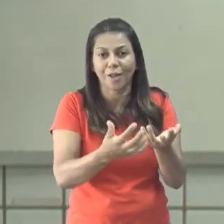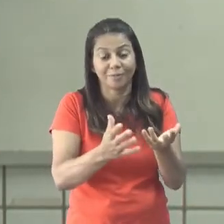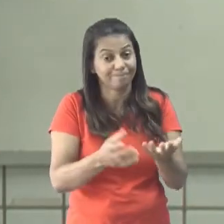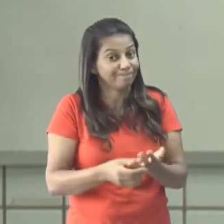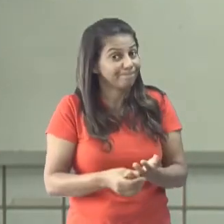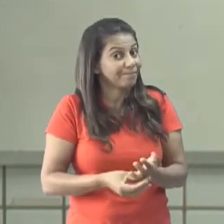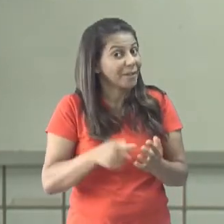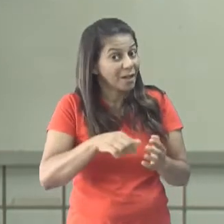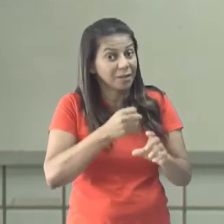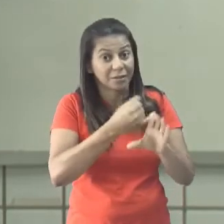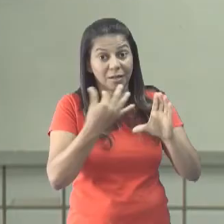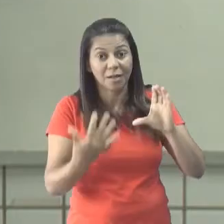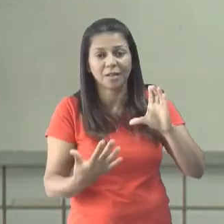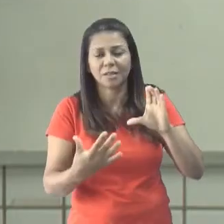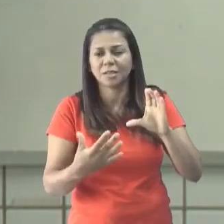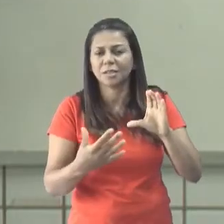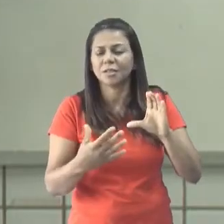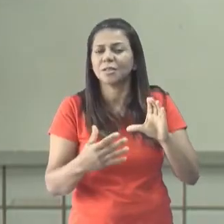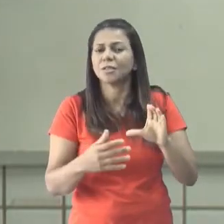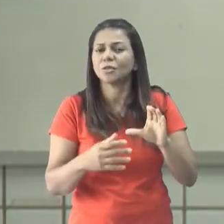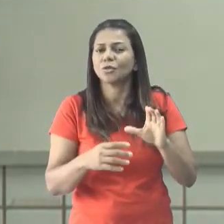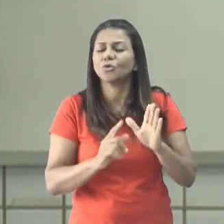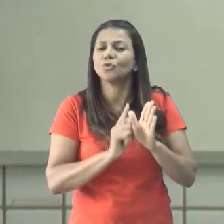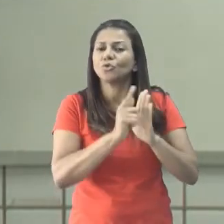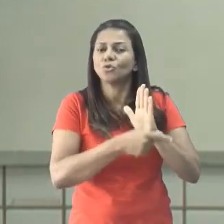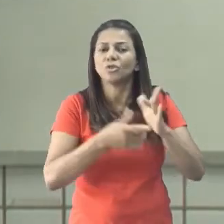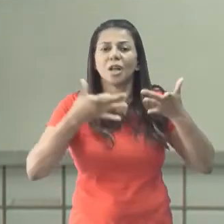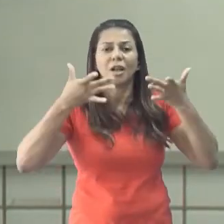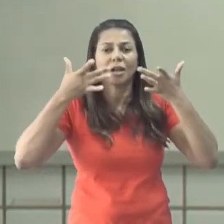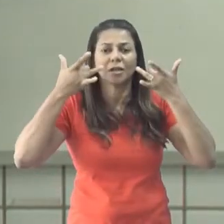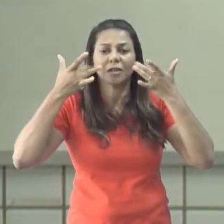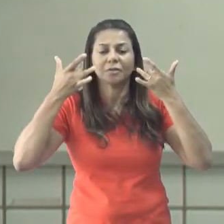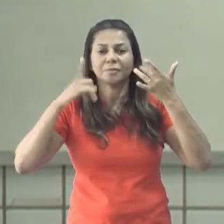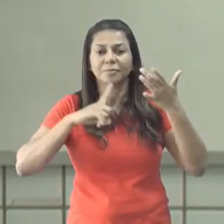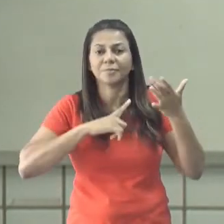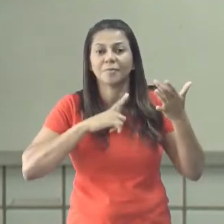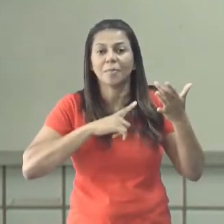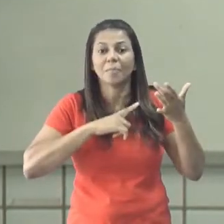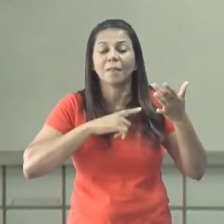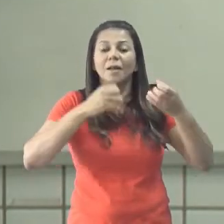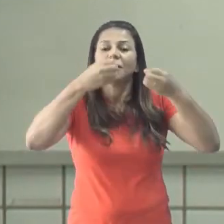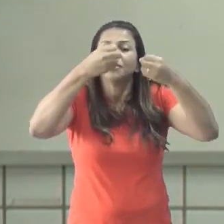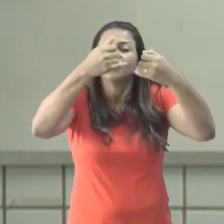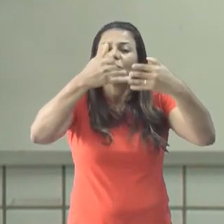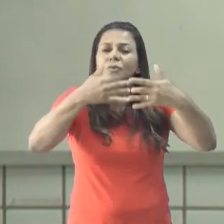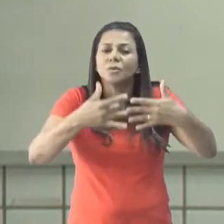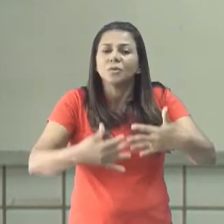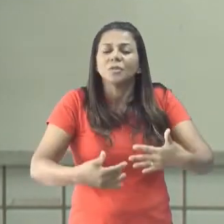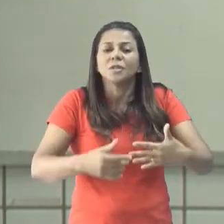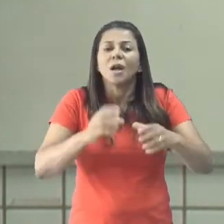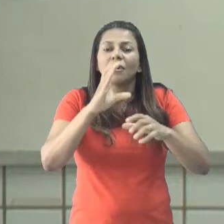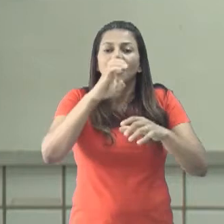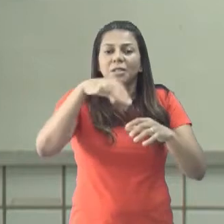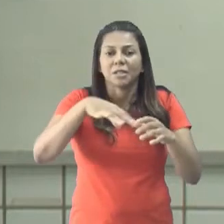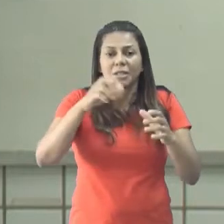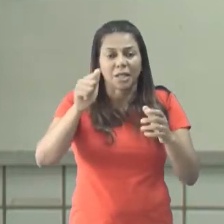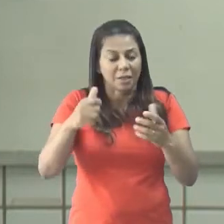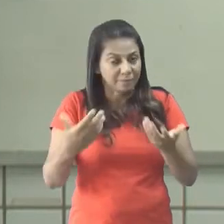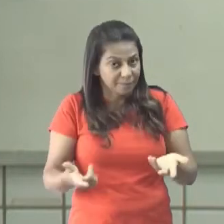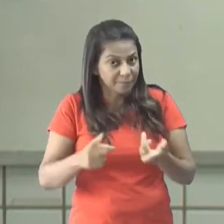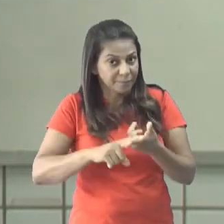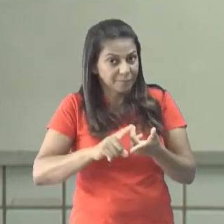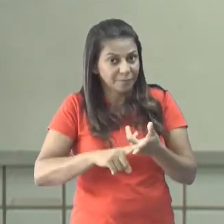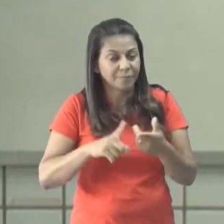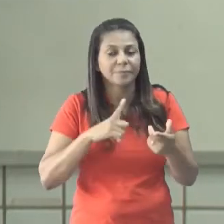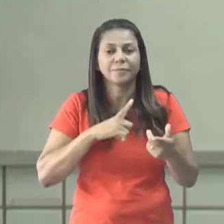uma característica comum do gênero teatral. Tem uma descrição da cena. Além disso,